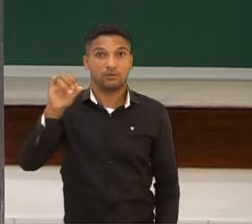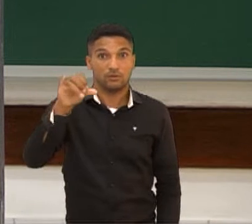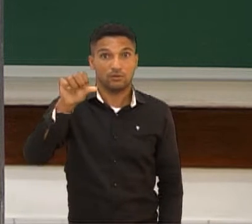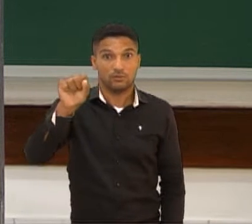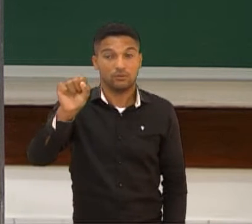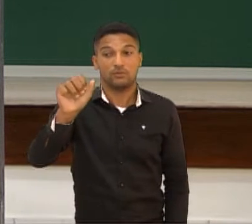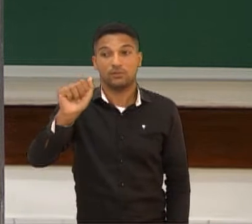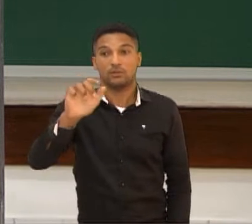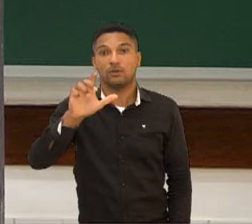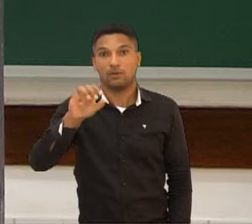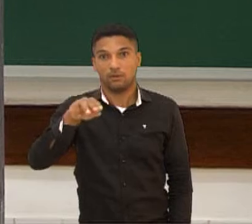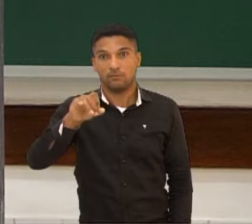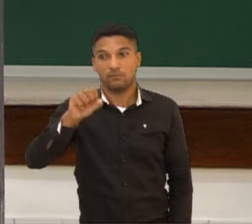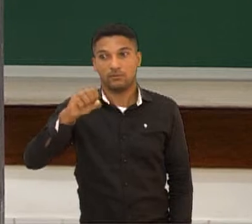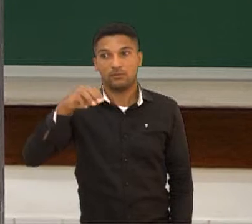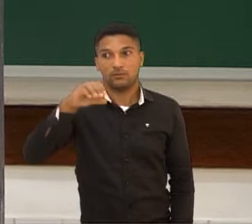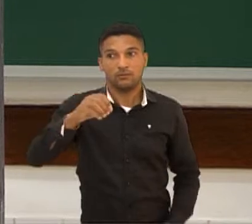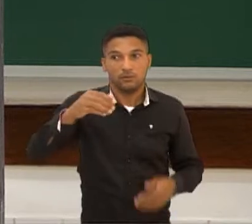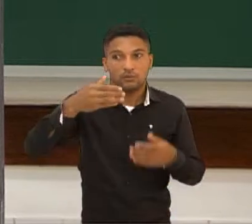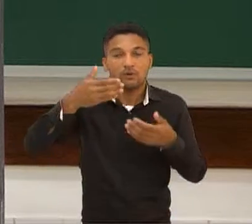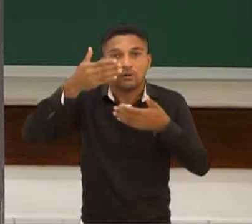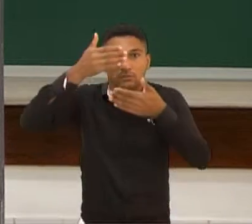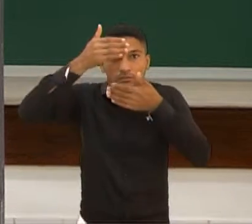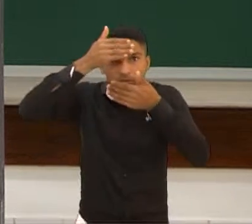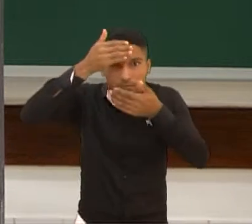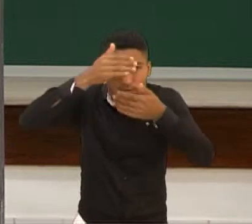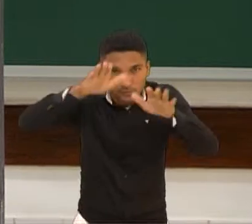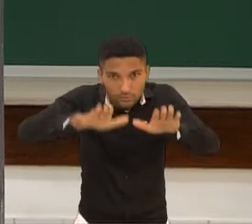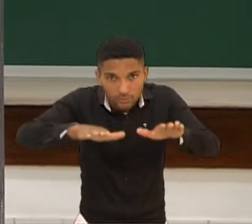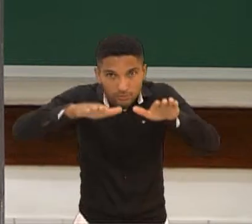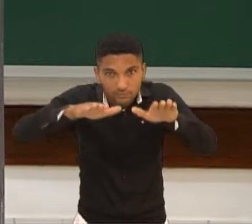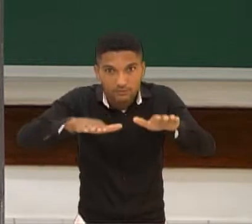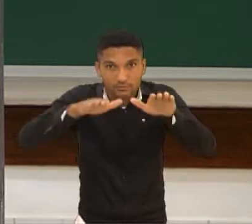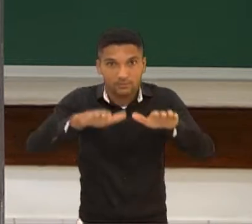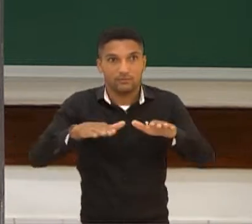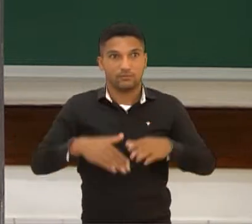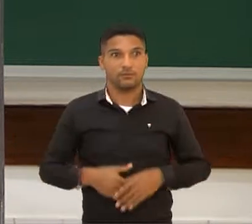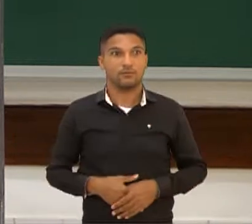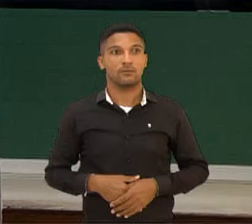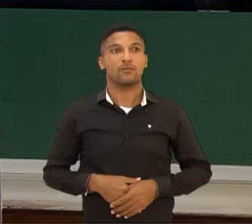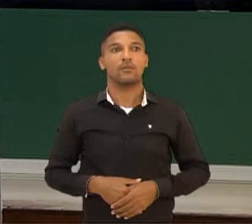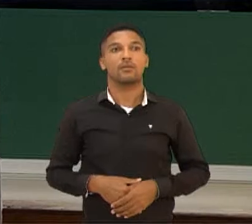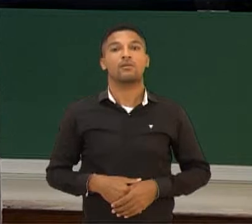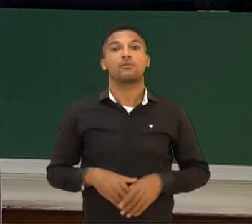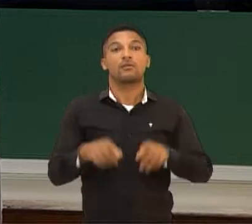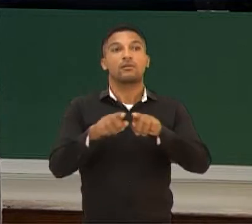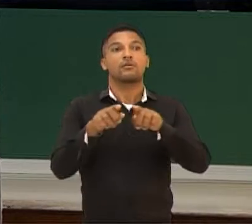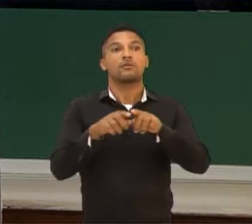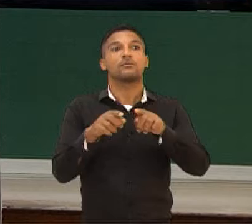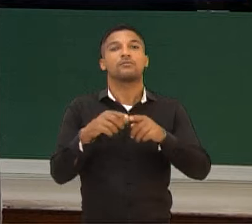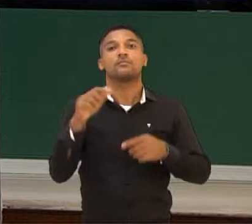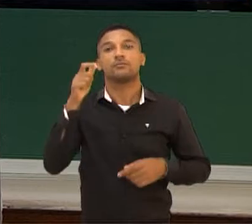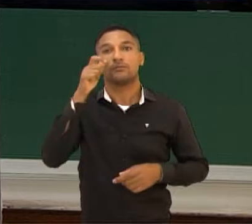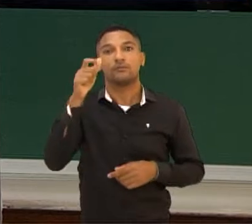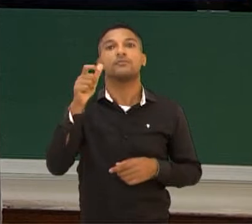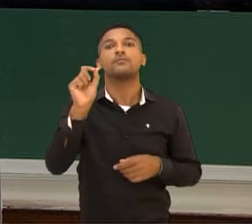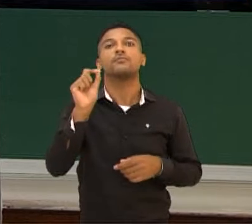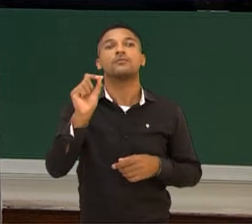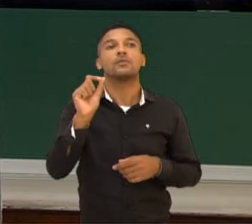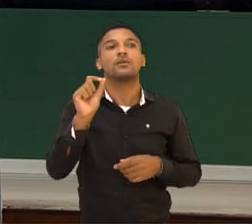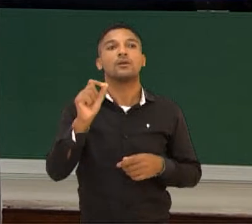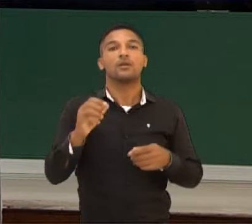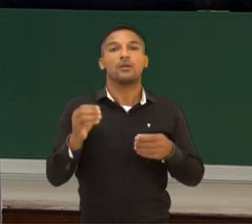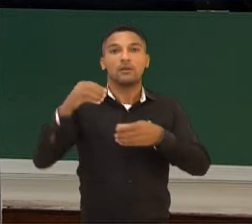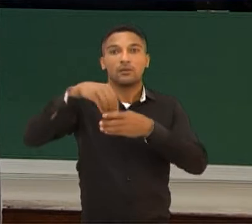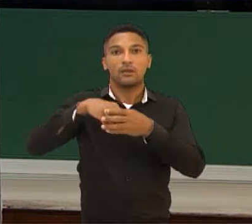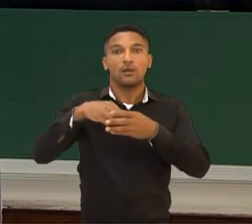ser muçulmanos. Bom, e uma das coisas interessantes que nós vimos nessa nossa aula passada é que dentro da cultura, né,